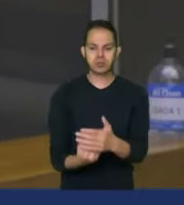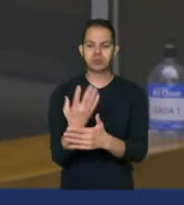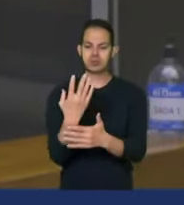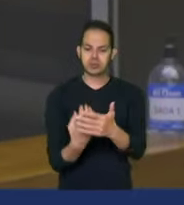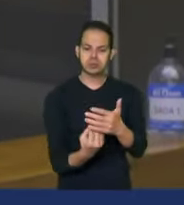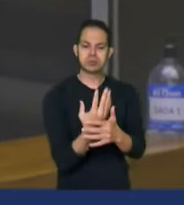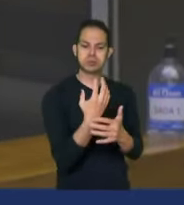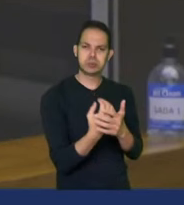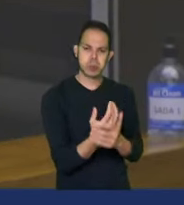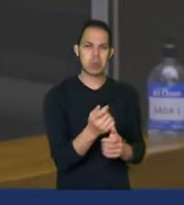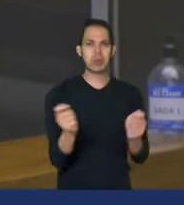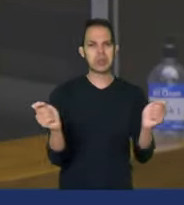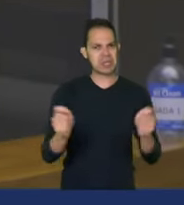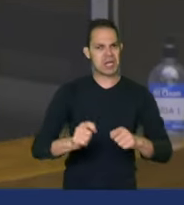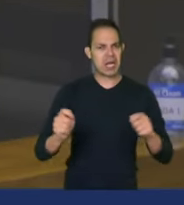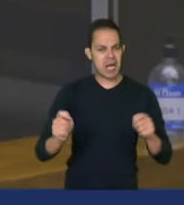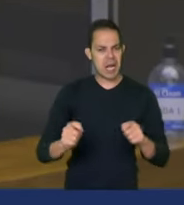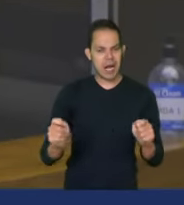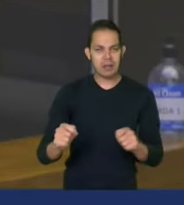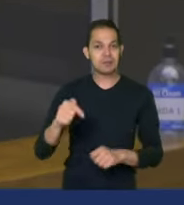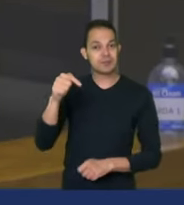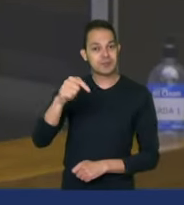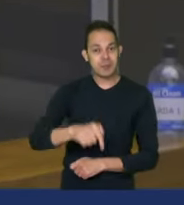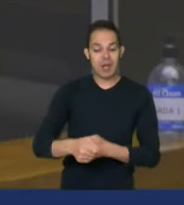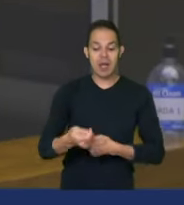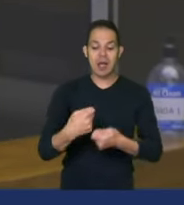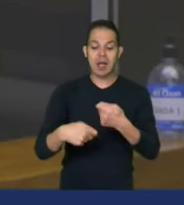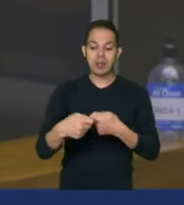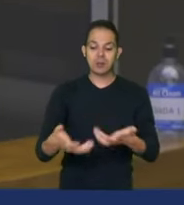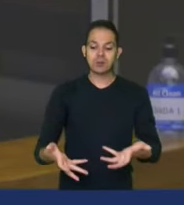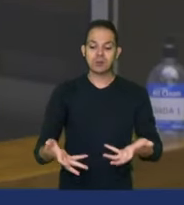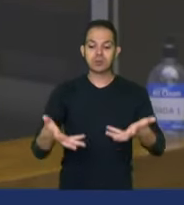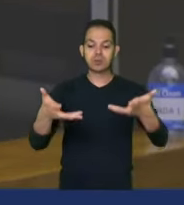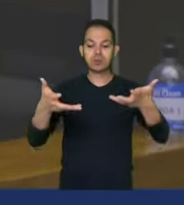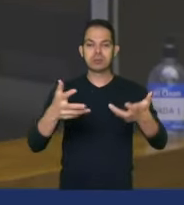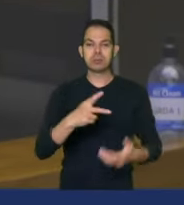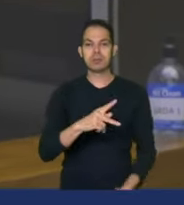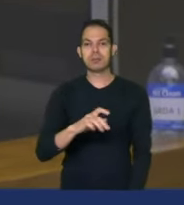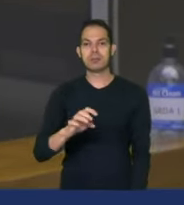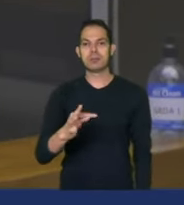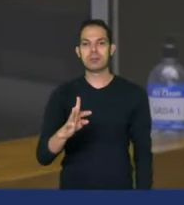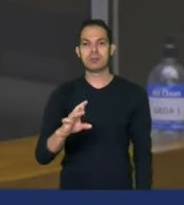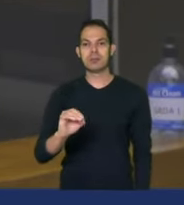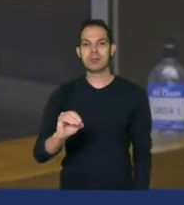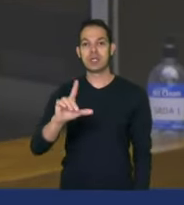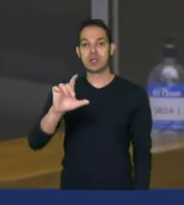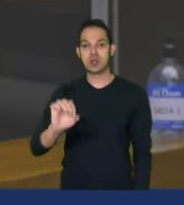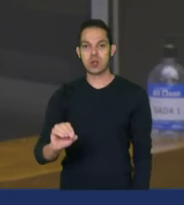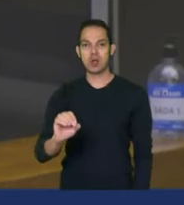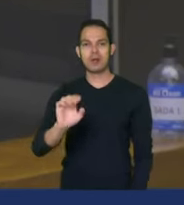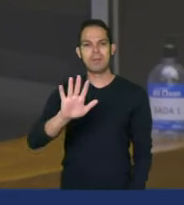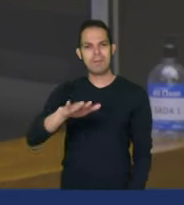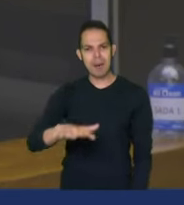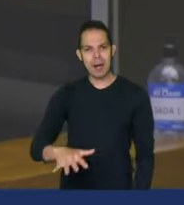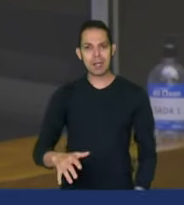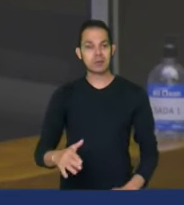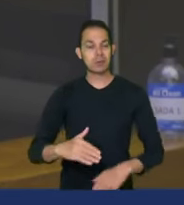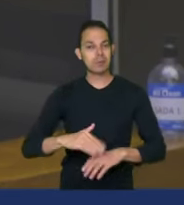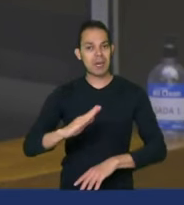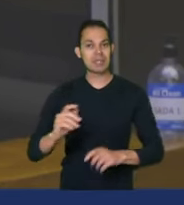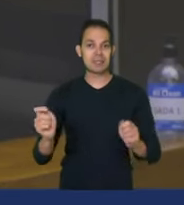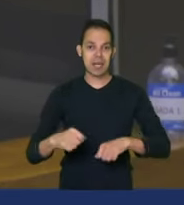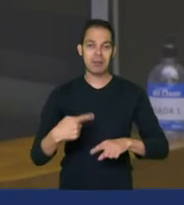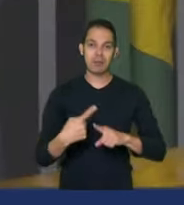nossa economia, a necessidade de termos um petróleo mais barato, portanto, já que temos